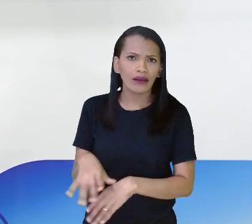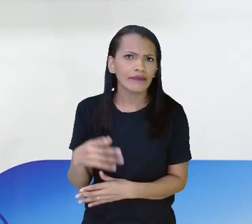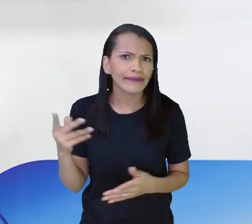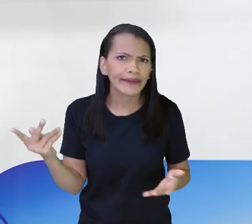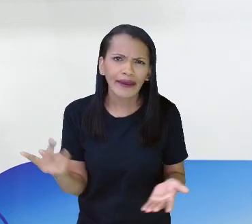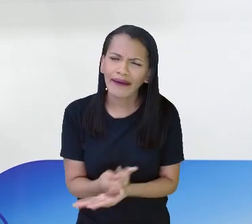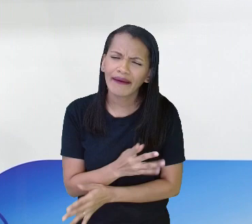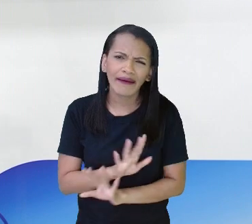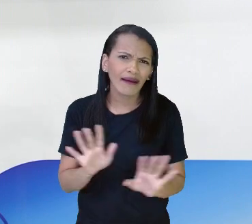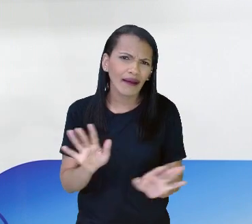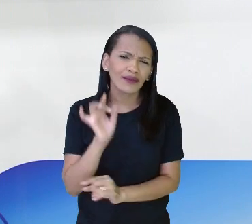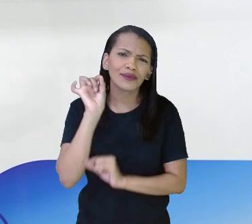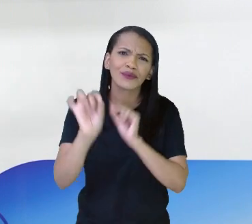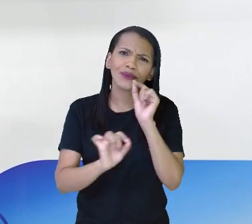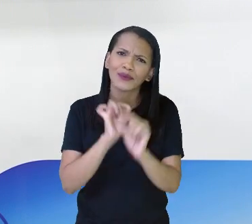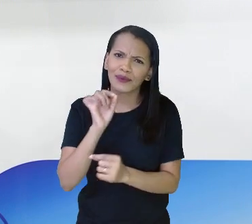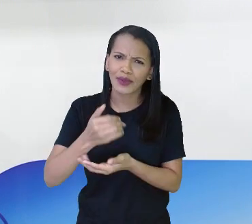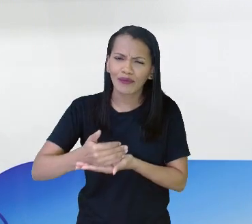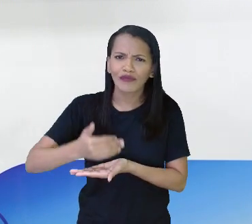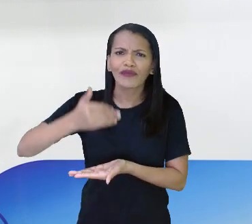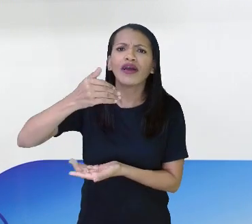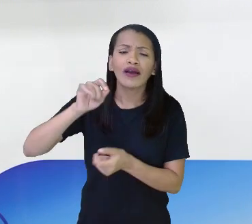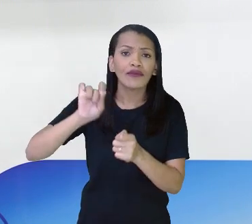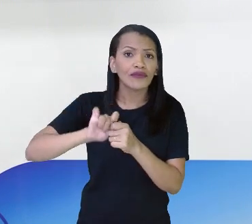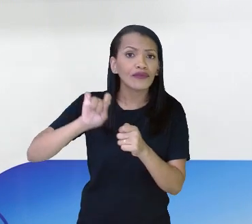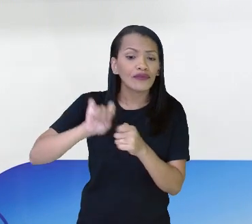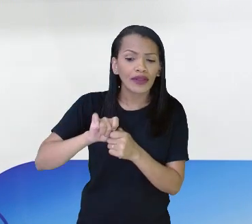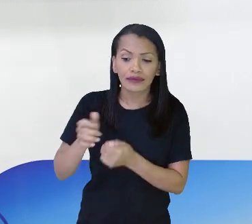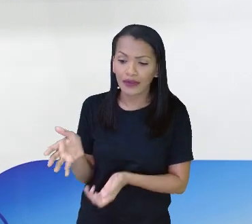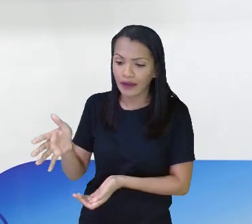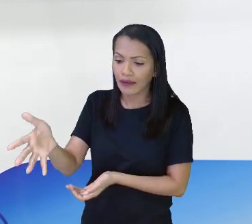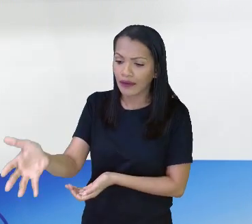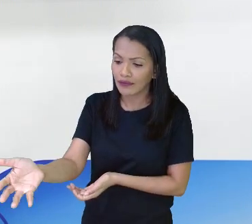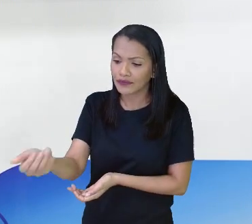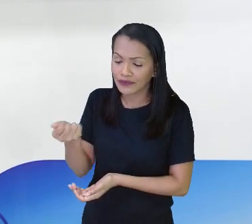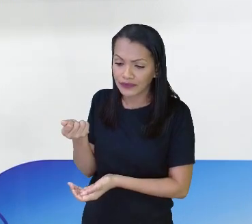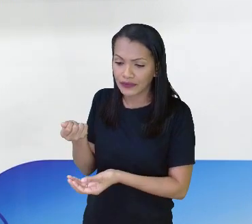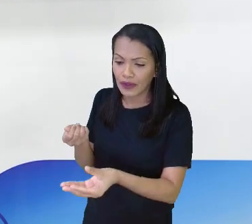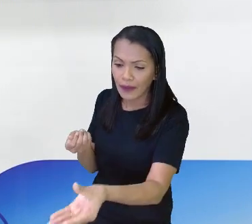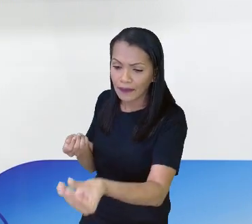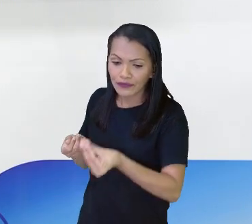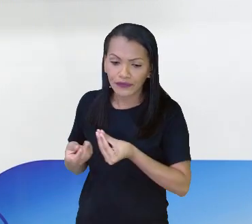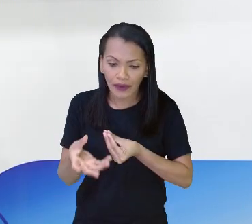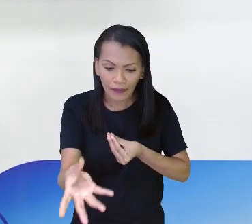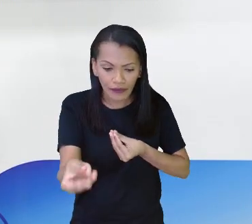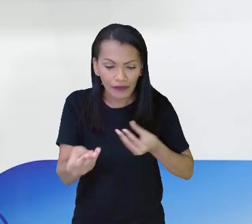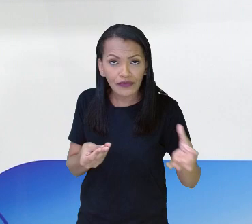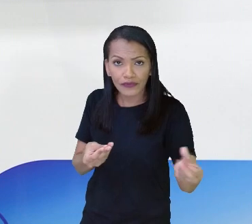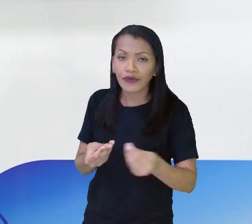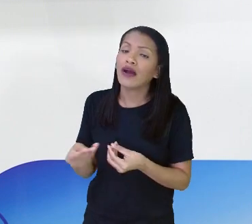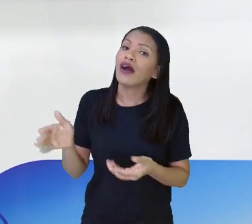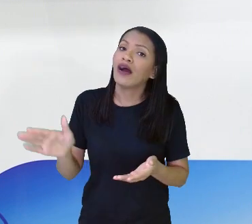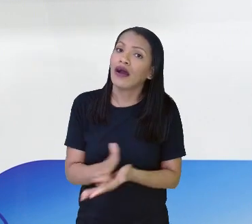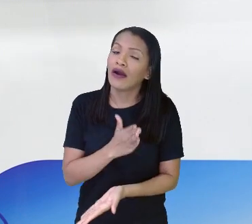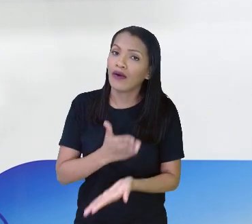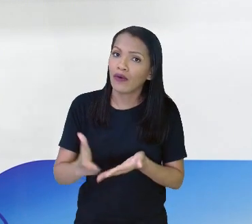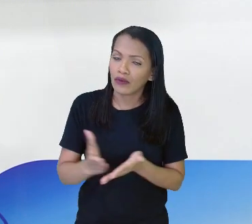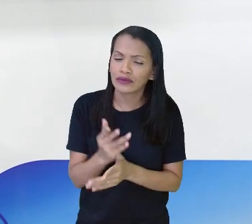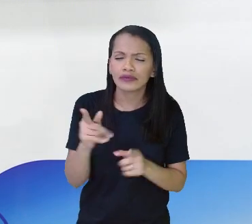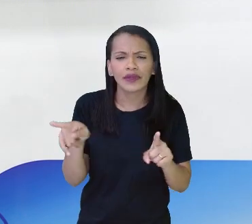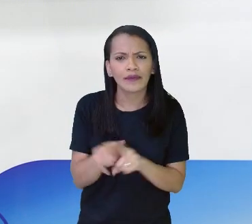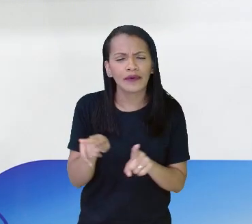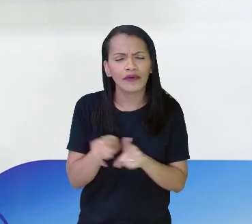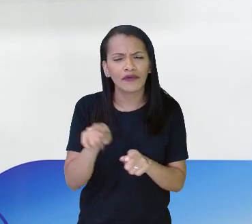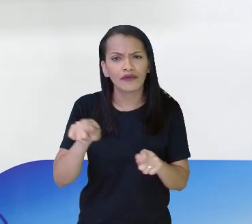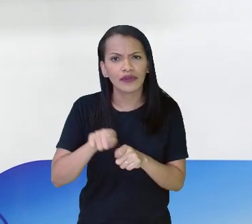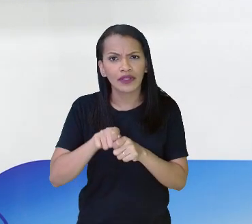administração da ilha fez? Claro, coletou, tirou esse lixo desses locais. Alguns foram direcionados para